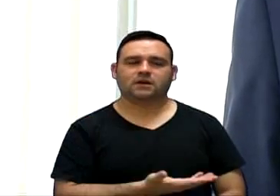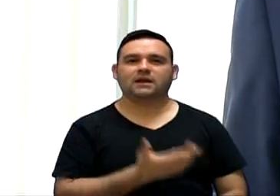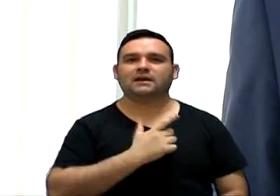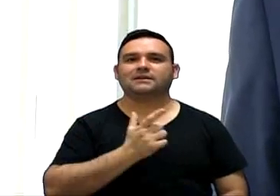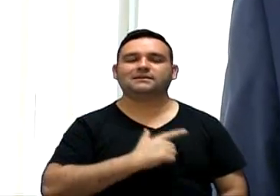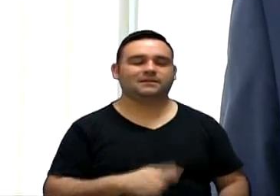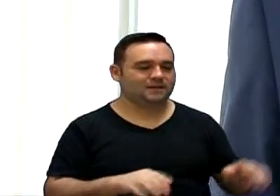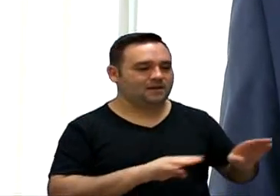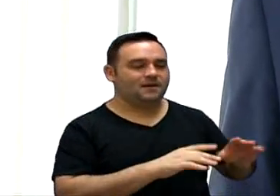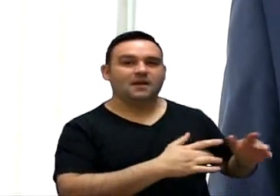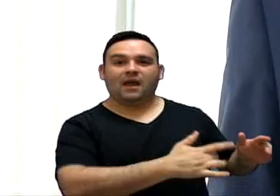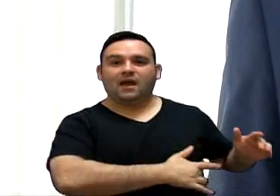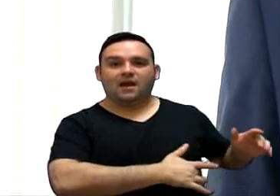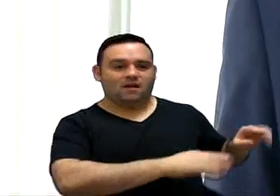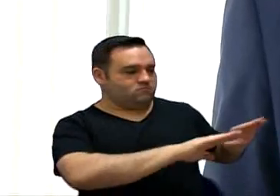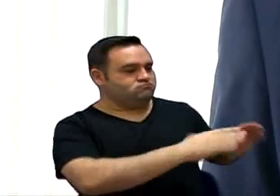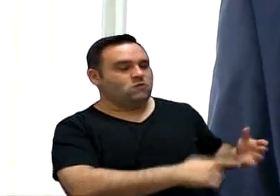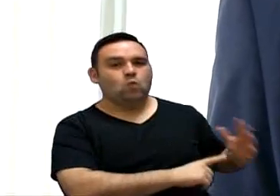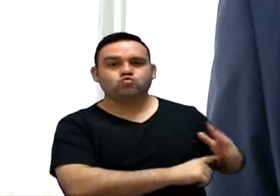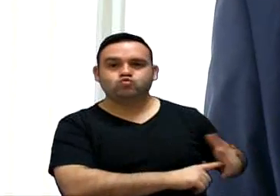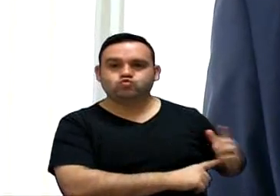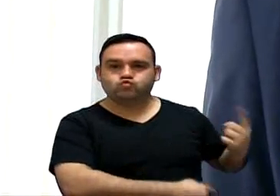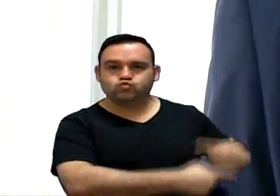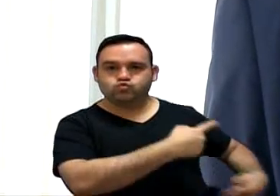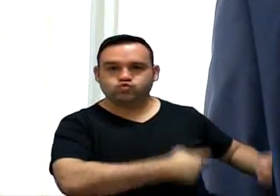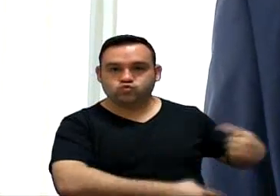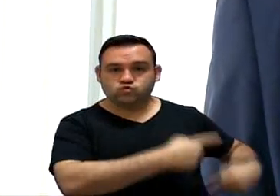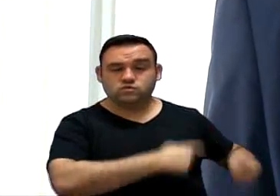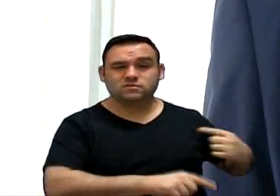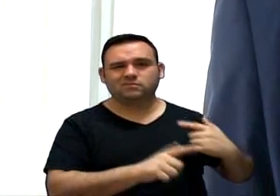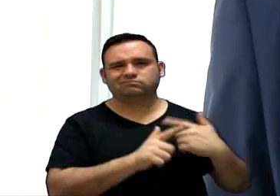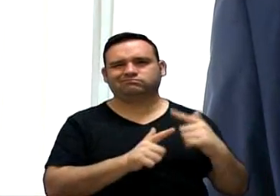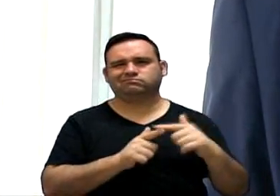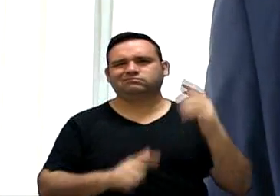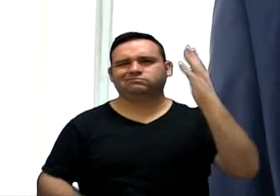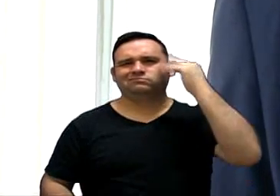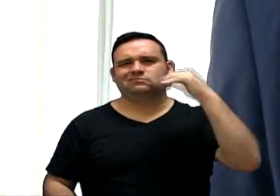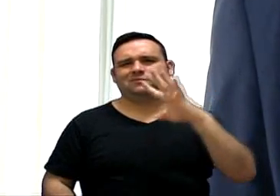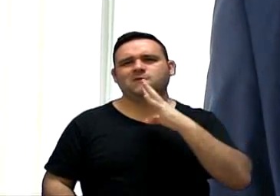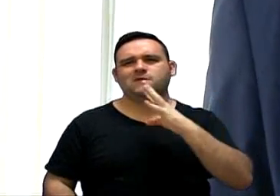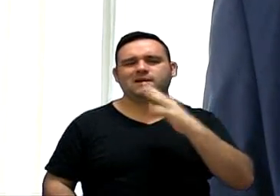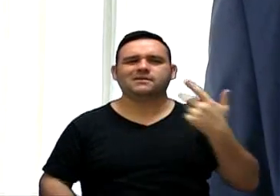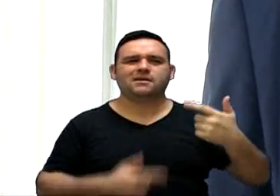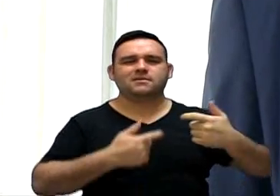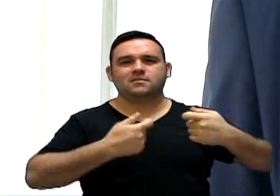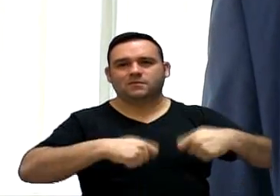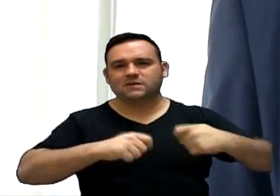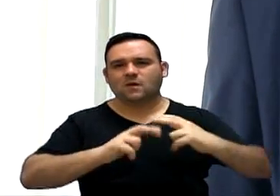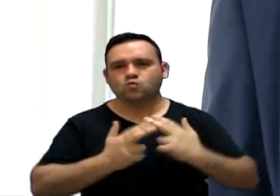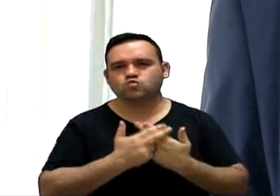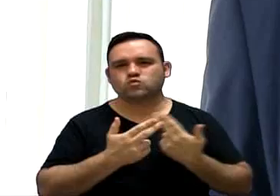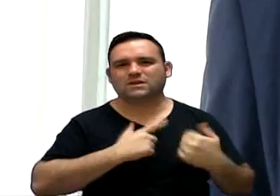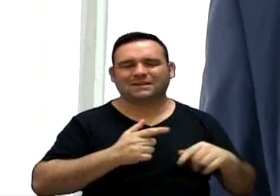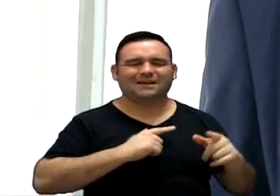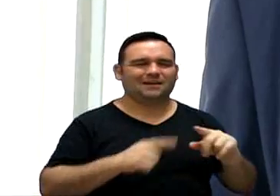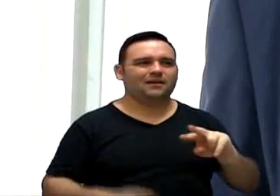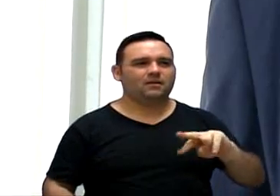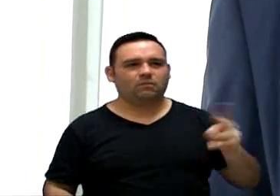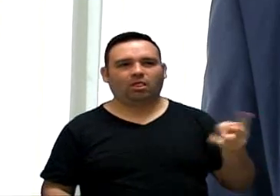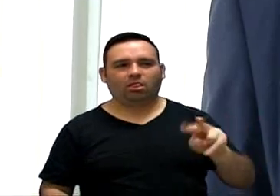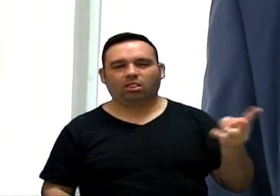infelizmente, hemodiálise toda semana. Esse é aquele problema que a gente já sabe para quem depende